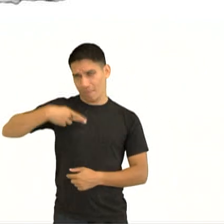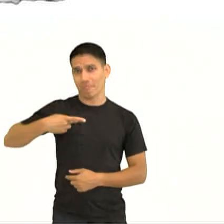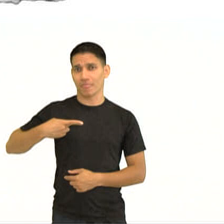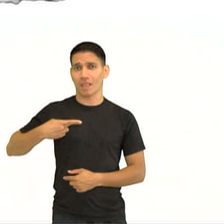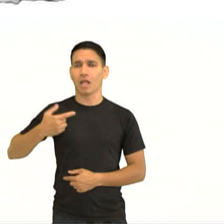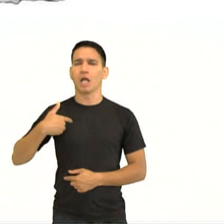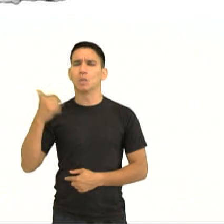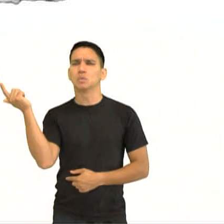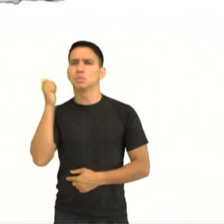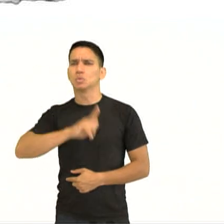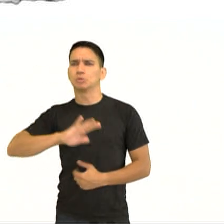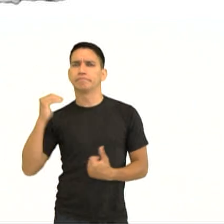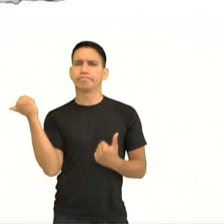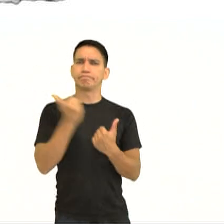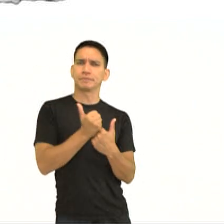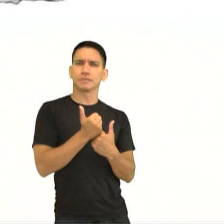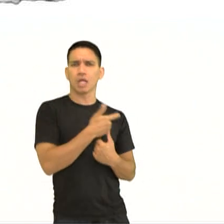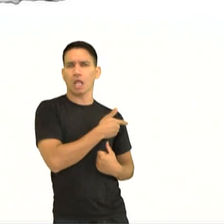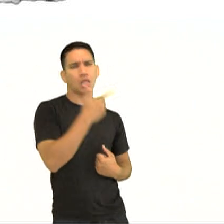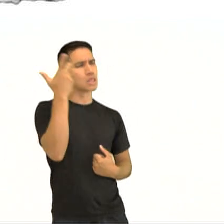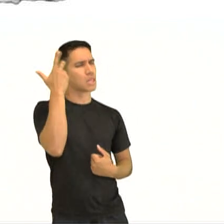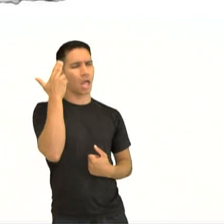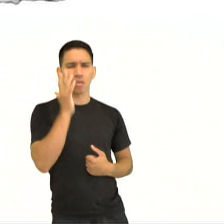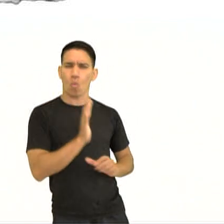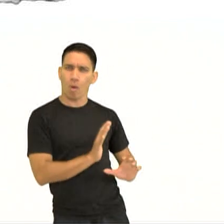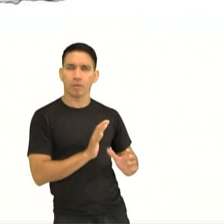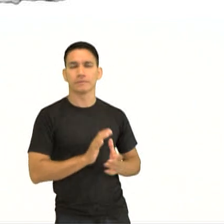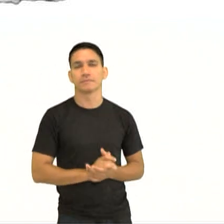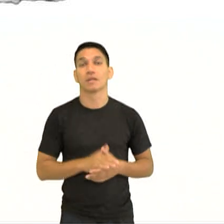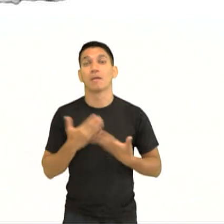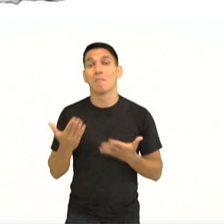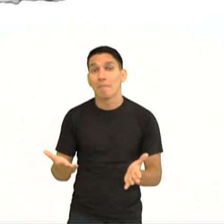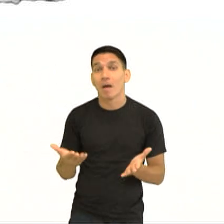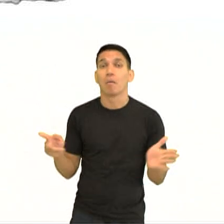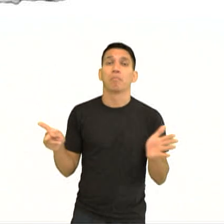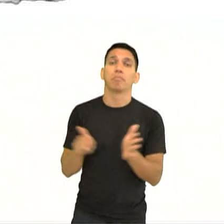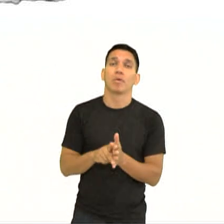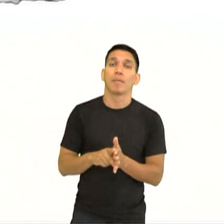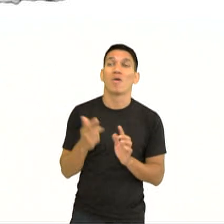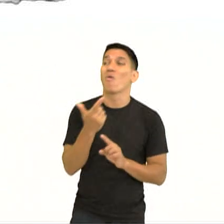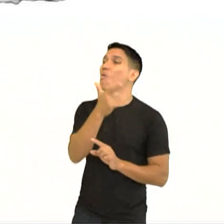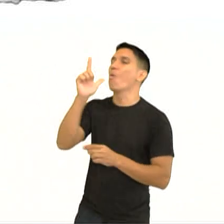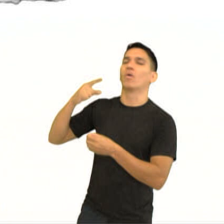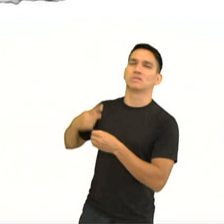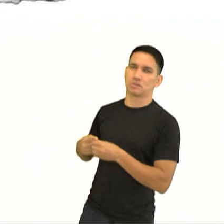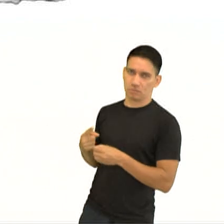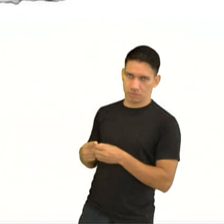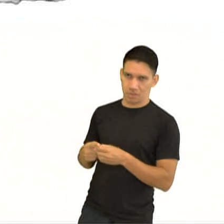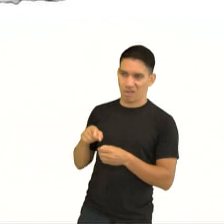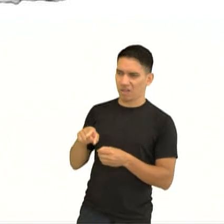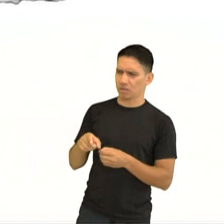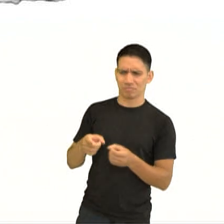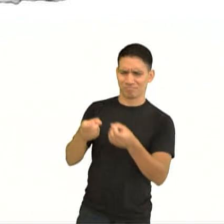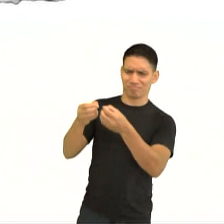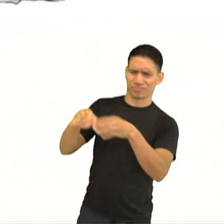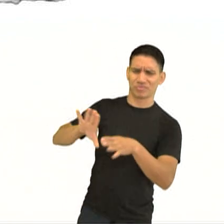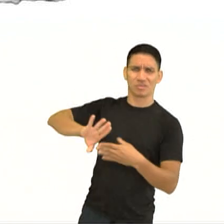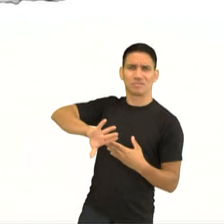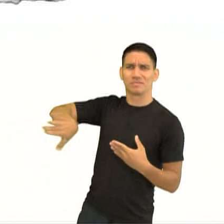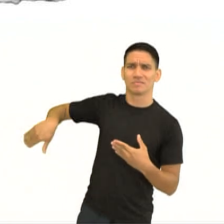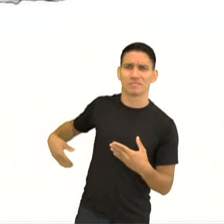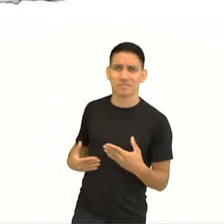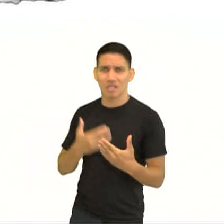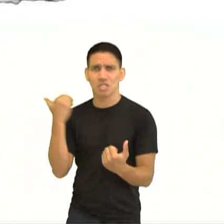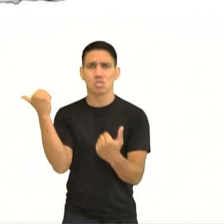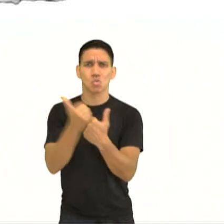Estagirita, ele vem de uma cidade estrangeira, ele foi rejeitado e substituído por um